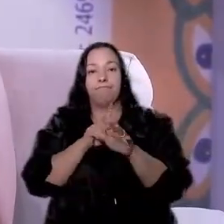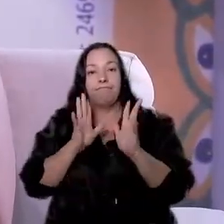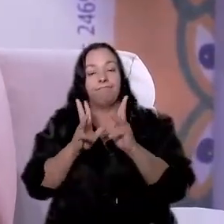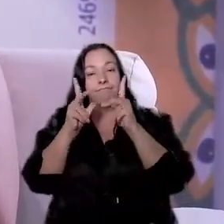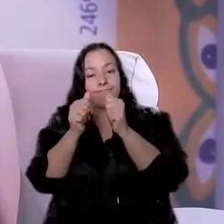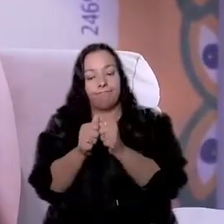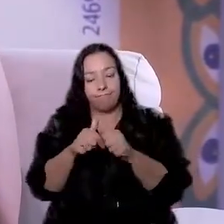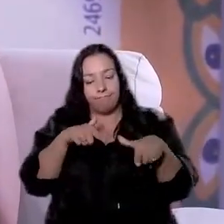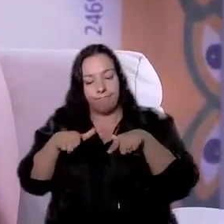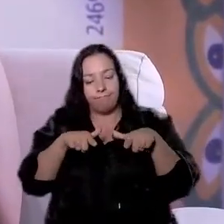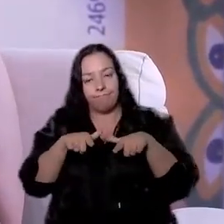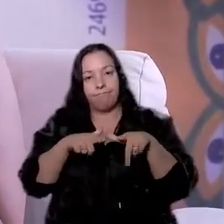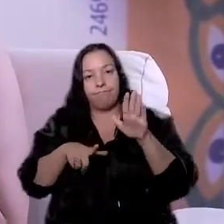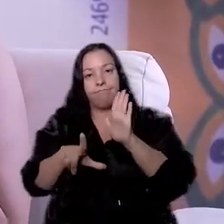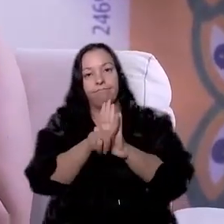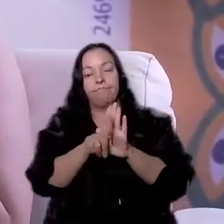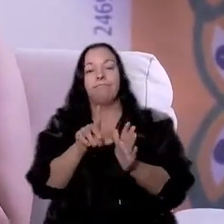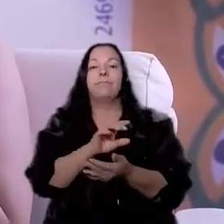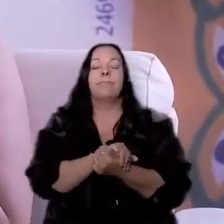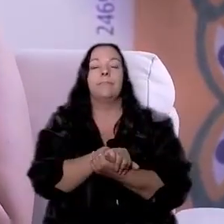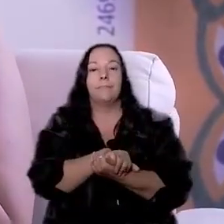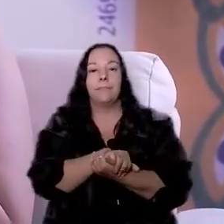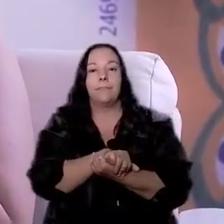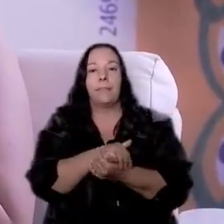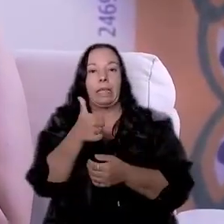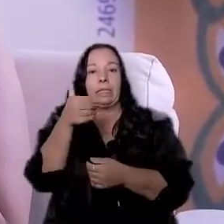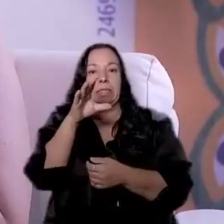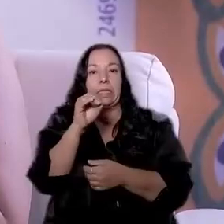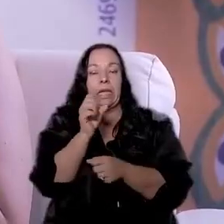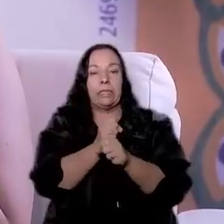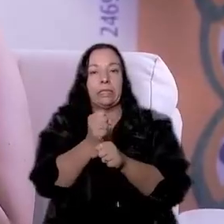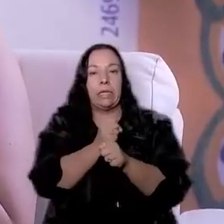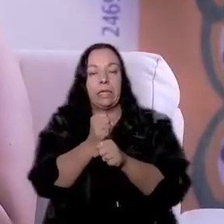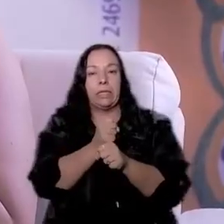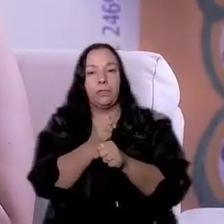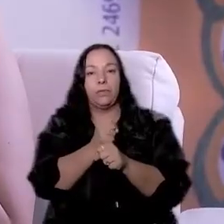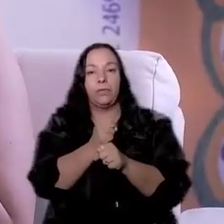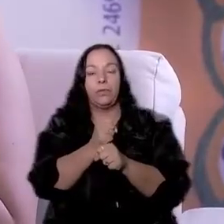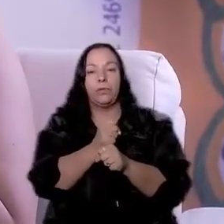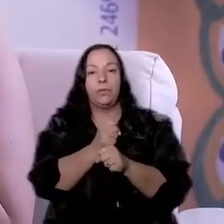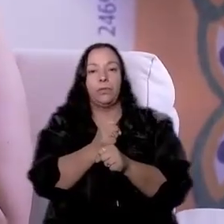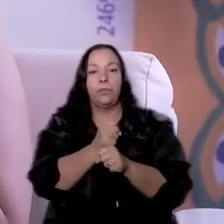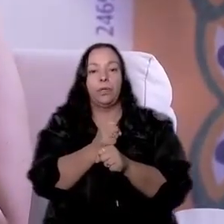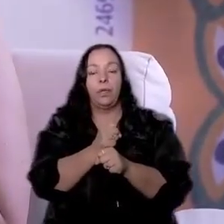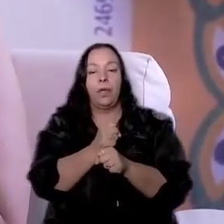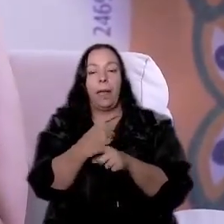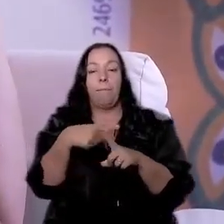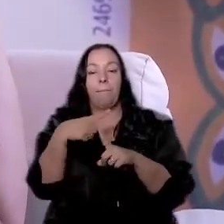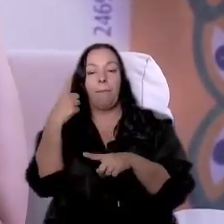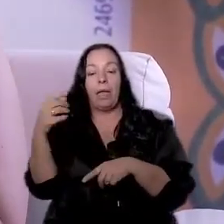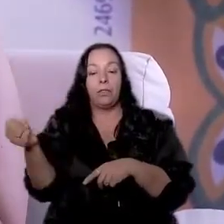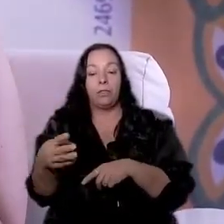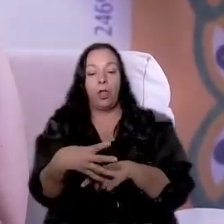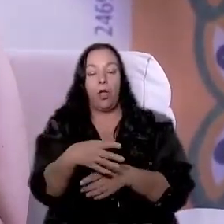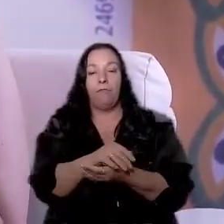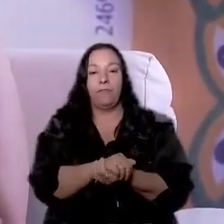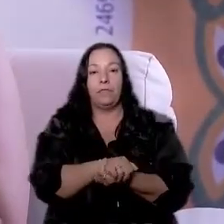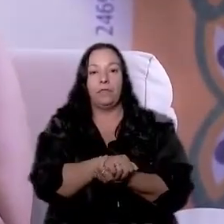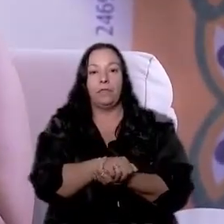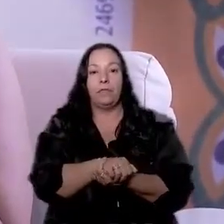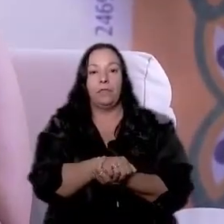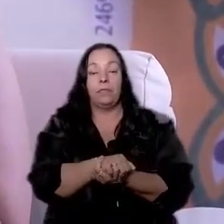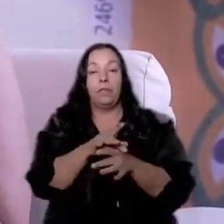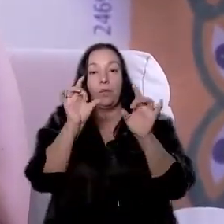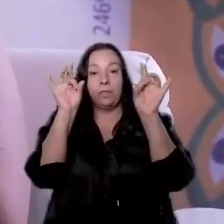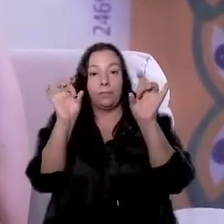pelo menos, trabalho com a lei, eu acho que ainda sou assim, né, com 10 anos, eu ainda normalmente estou entre as mais novas, entre os meus colegas que